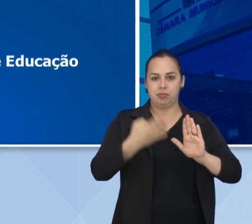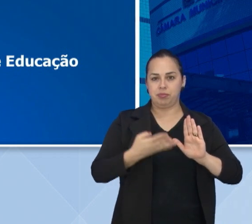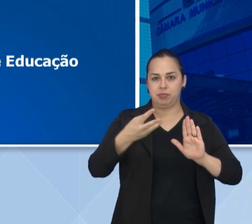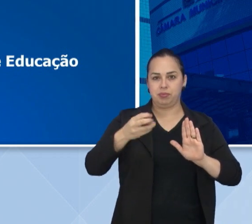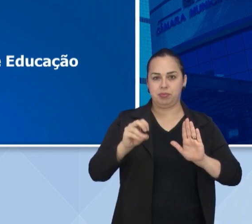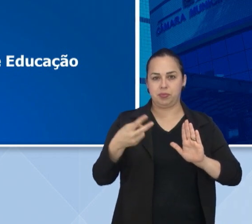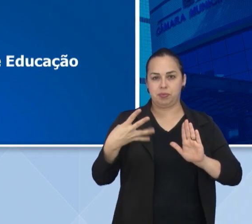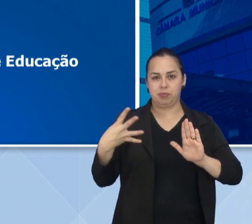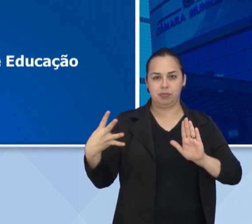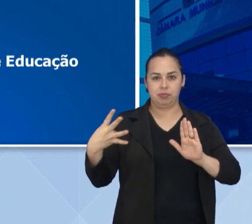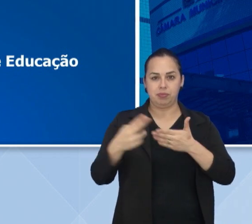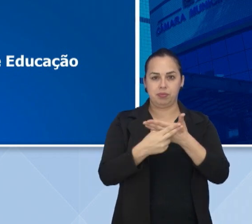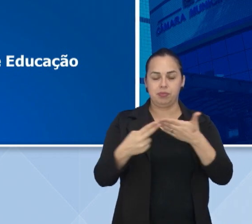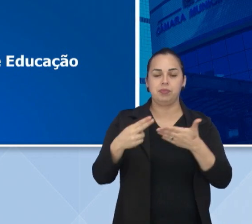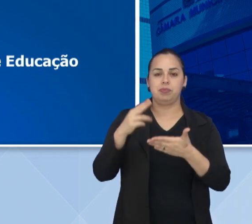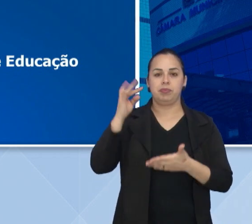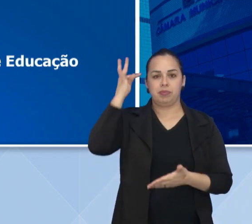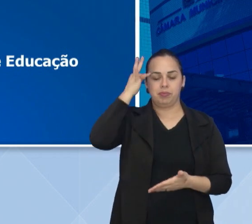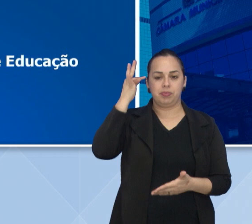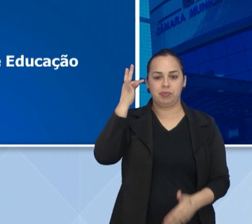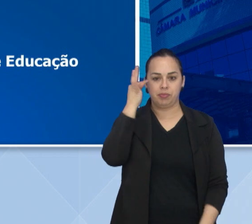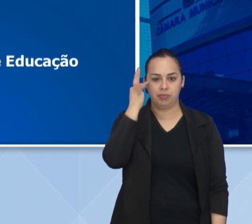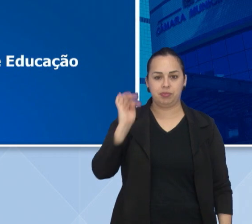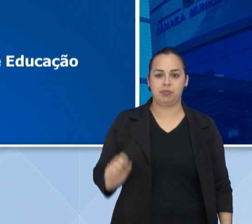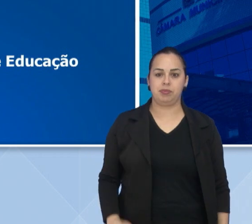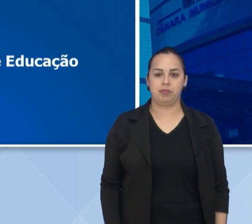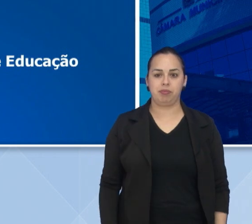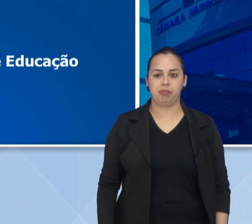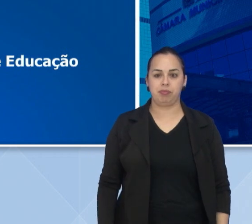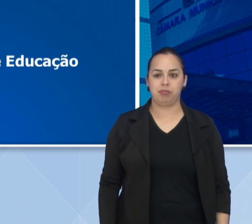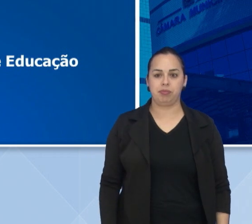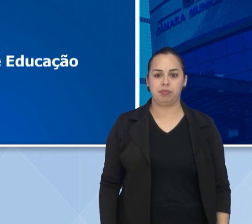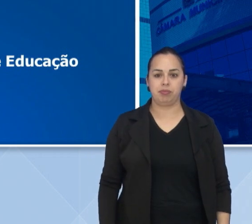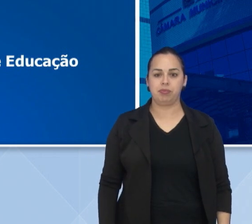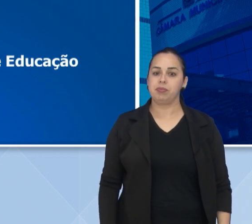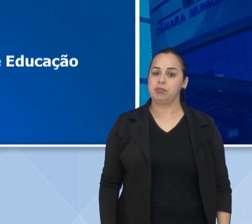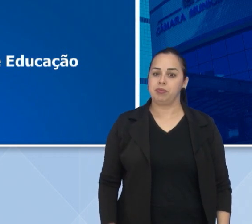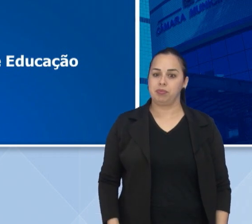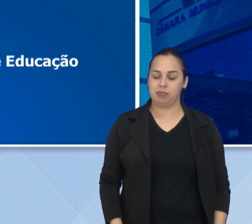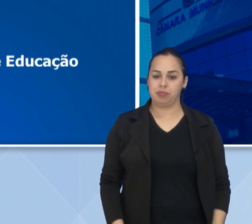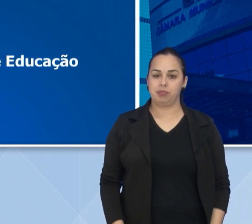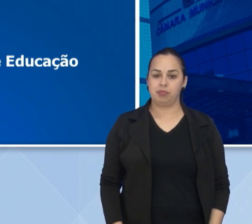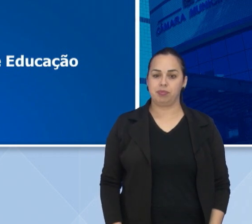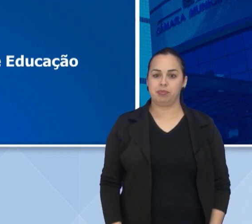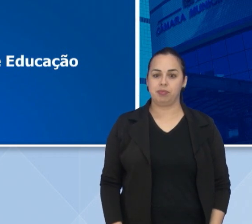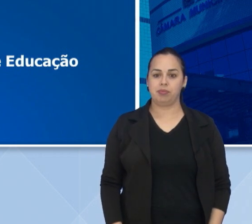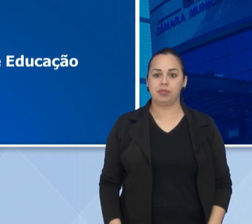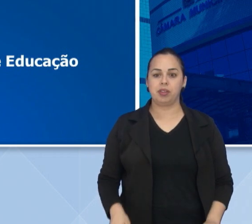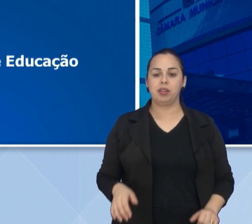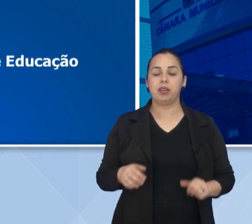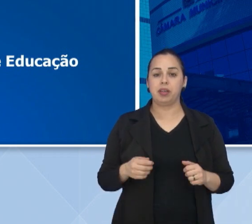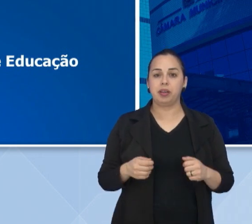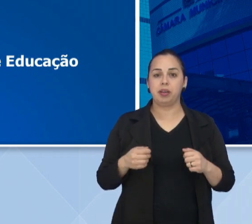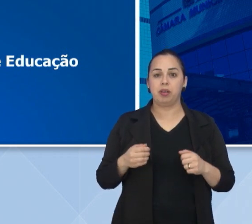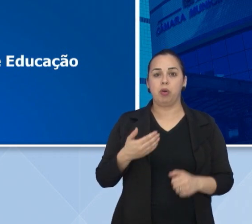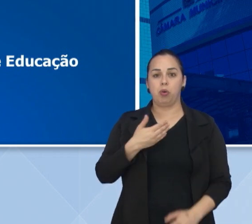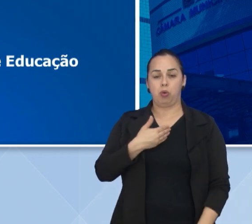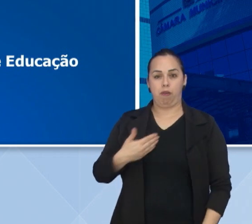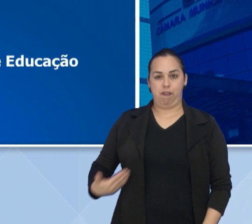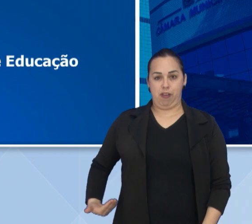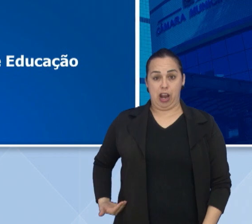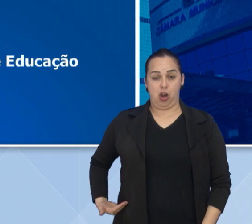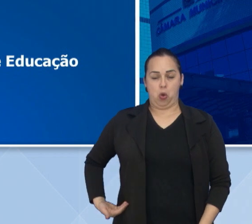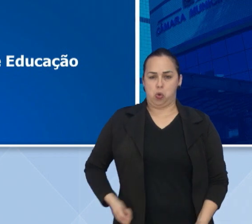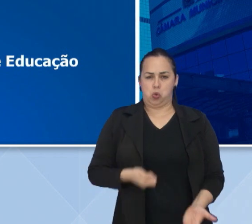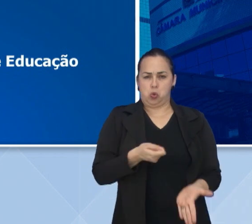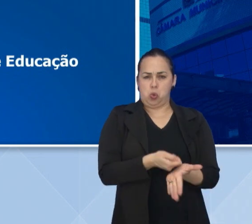164/2024, autoria vereador Tomás Henrique. Inclui conceito dos perigos de governos autoritários